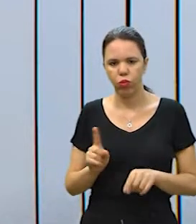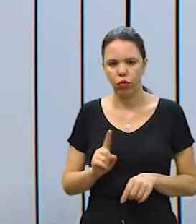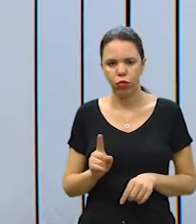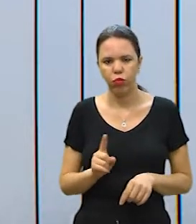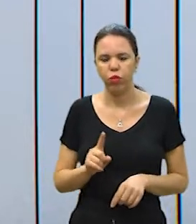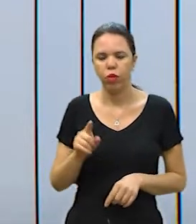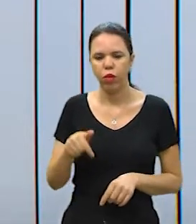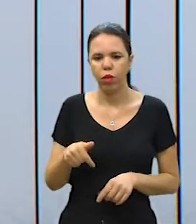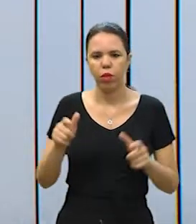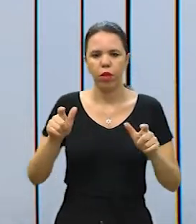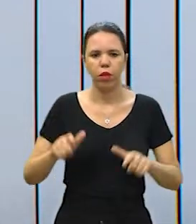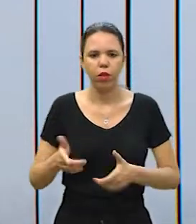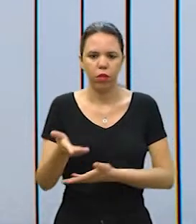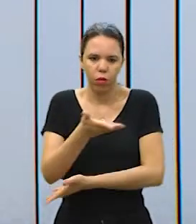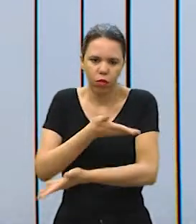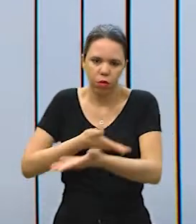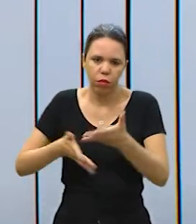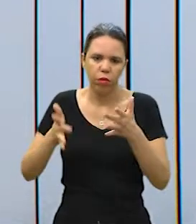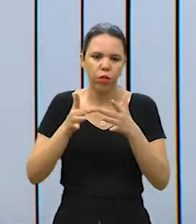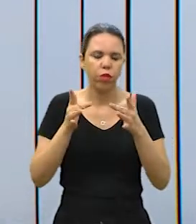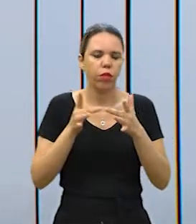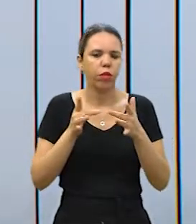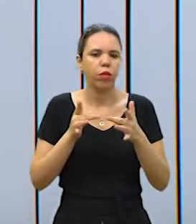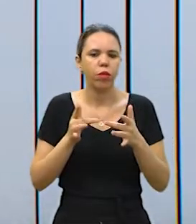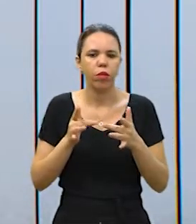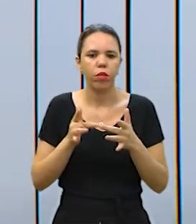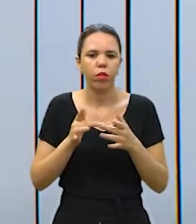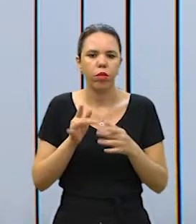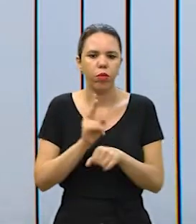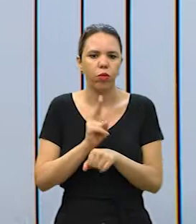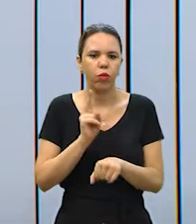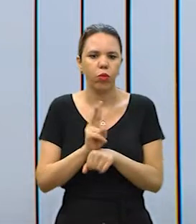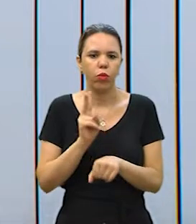né? Ela é espaço de socialização, ela é espaço de